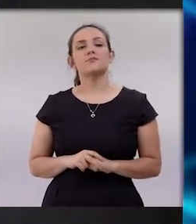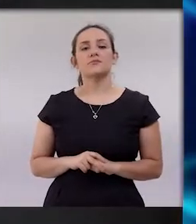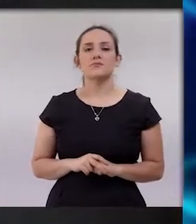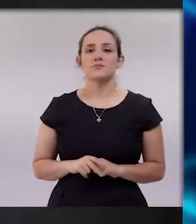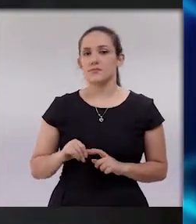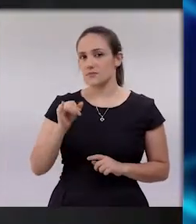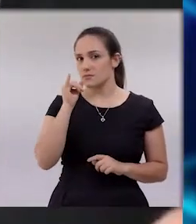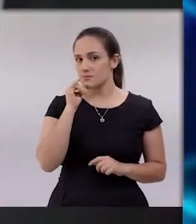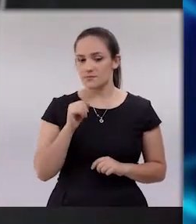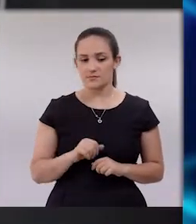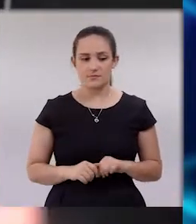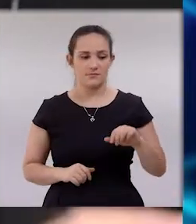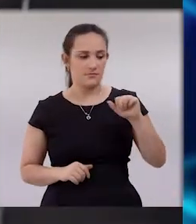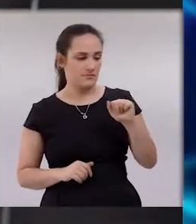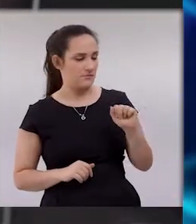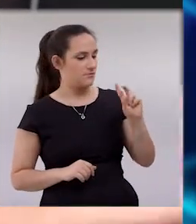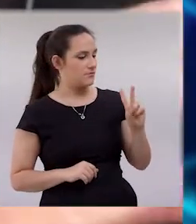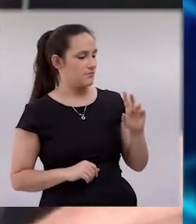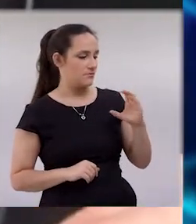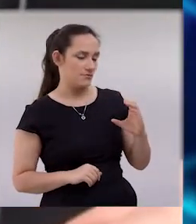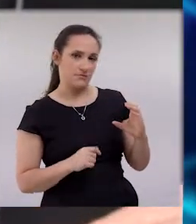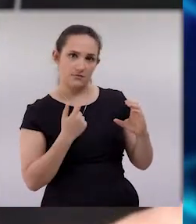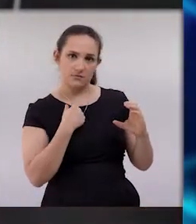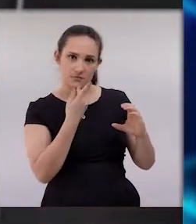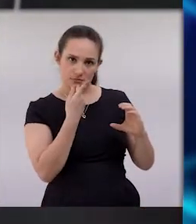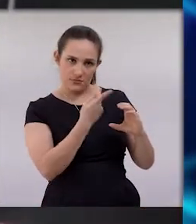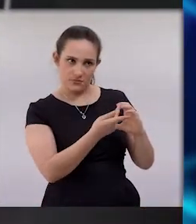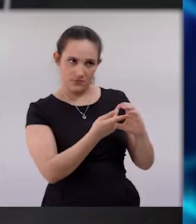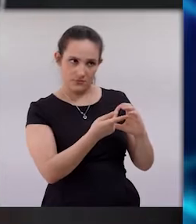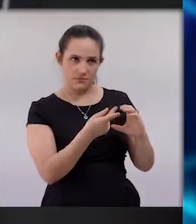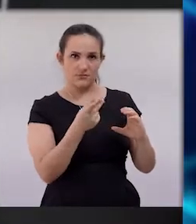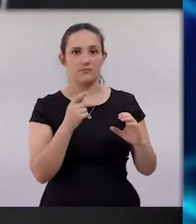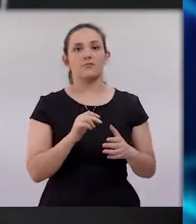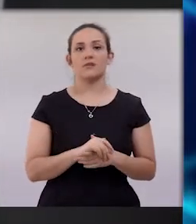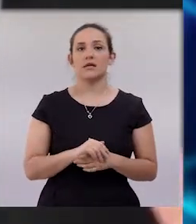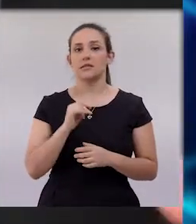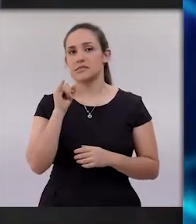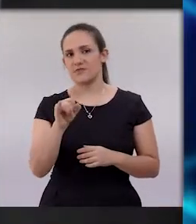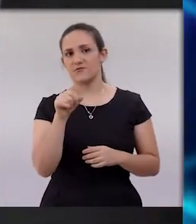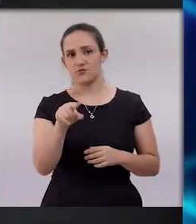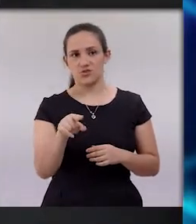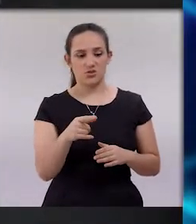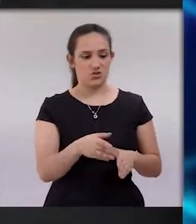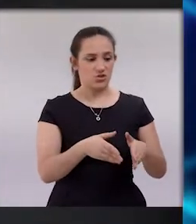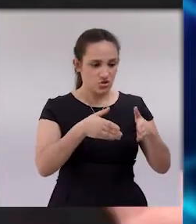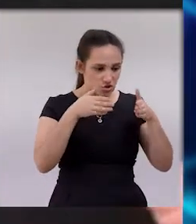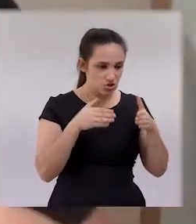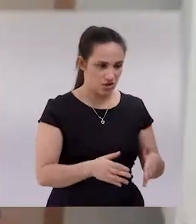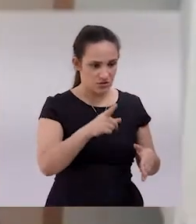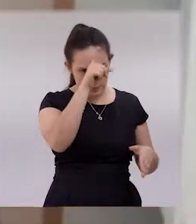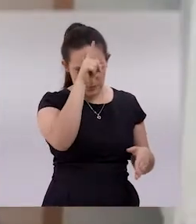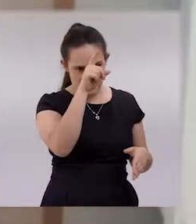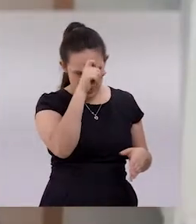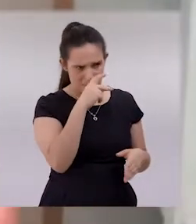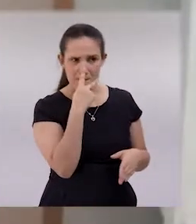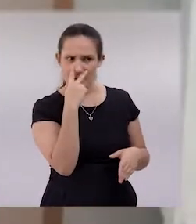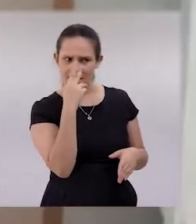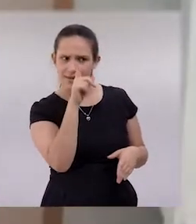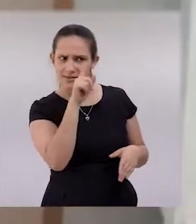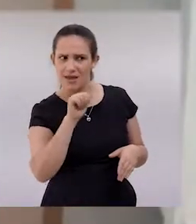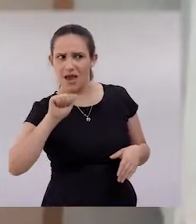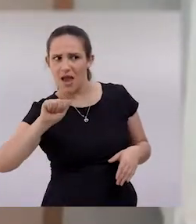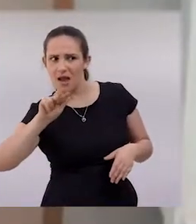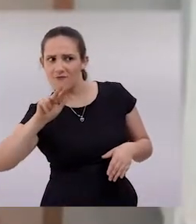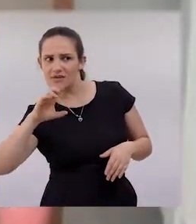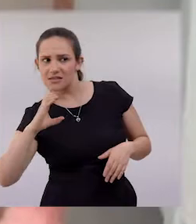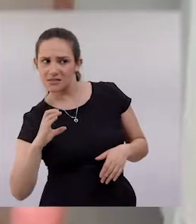um. Vou dar o exemplo do AVC, que eu falei recentemente. Então, se você chega no hospital com um quadro sugestivo de